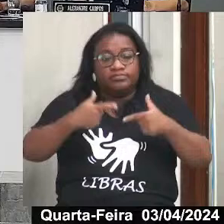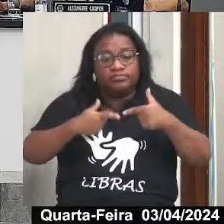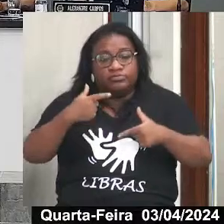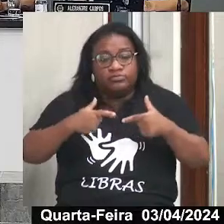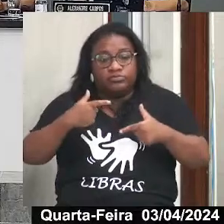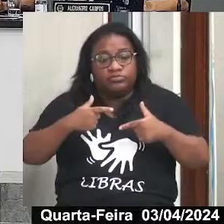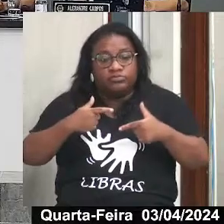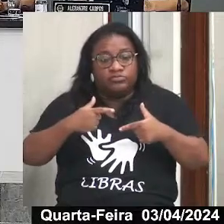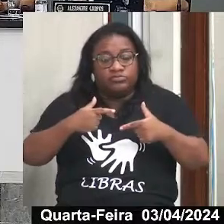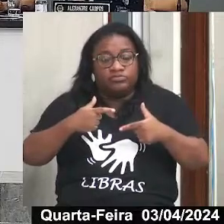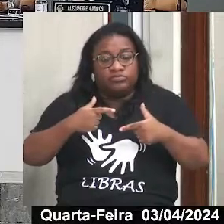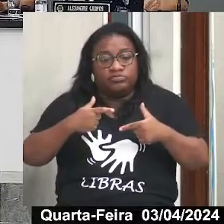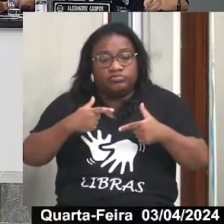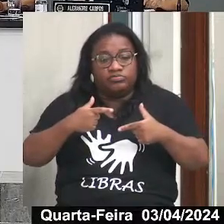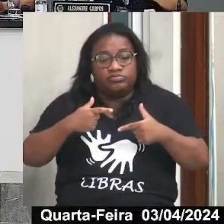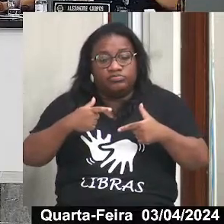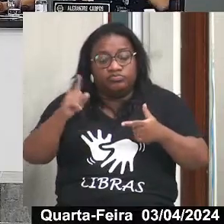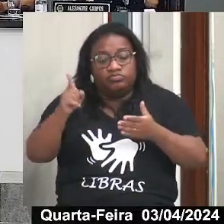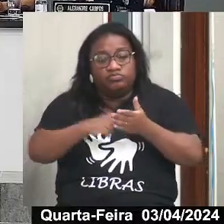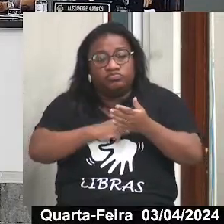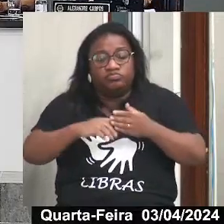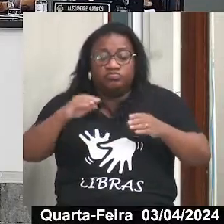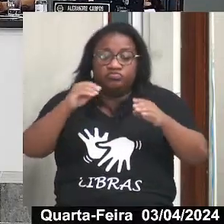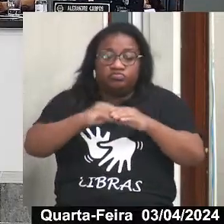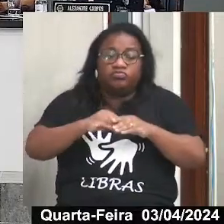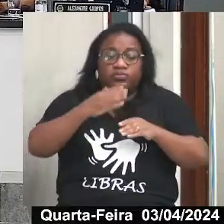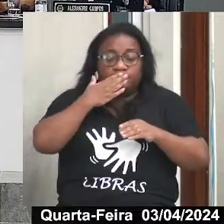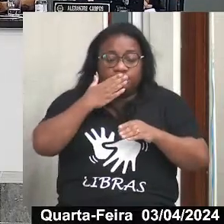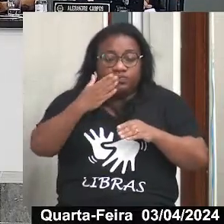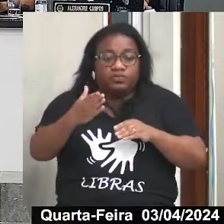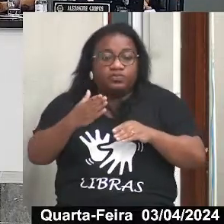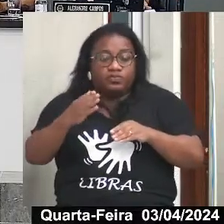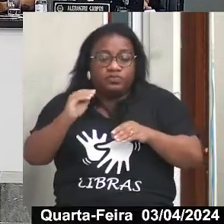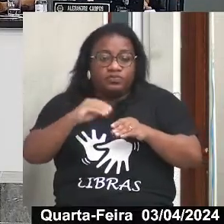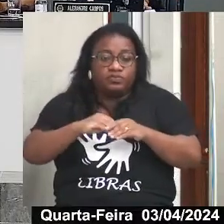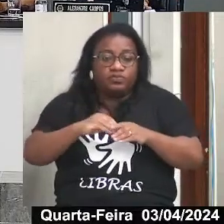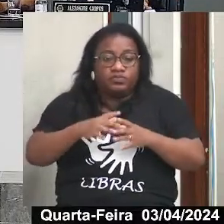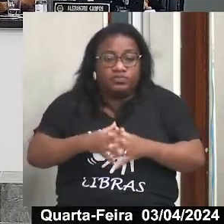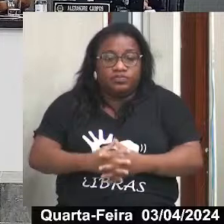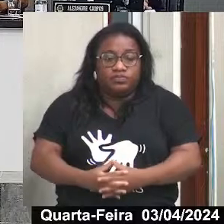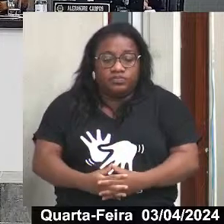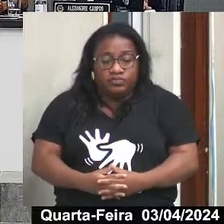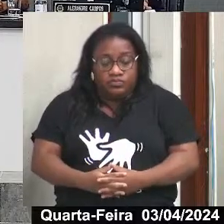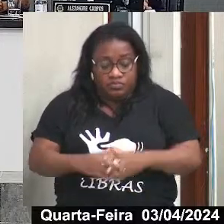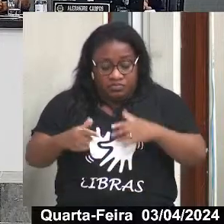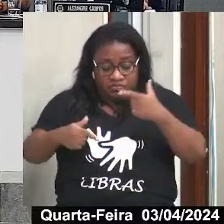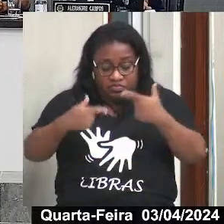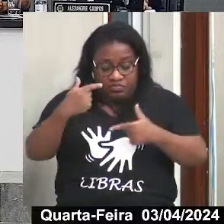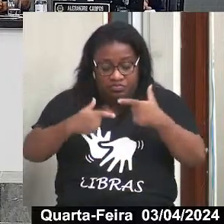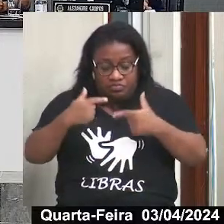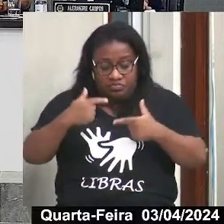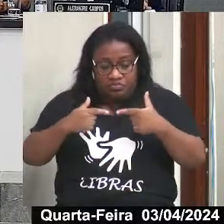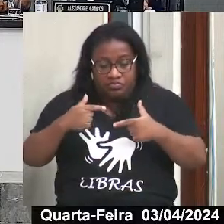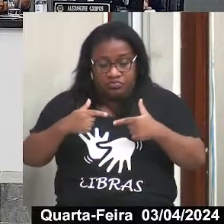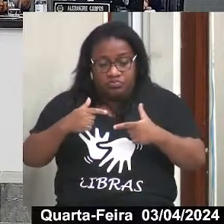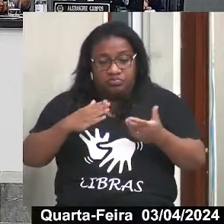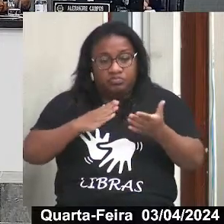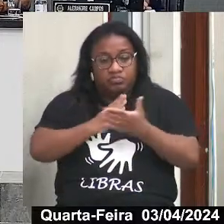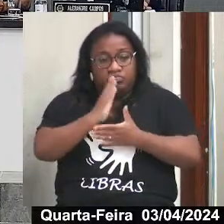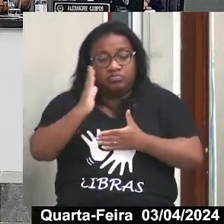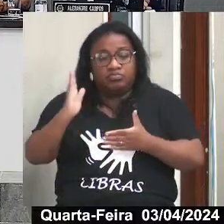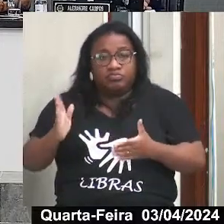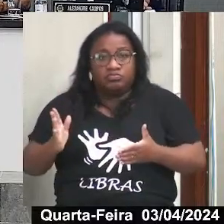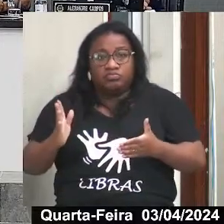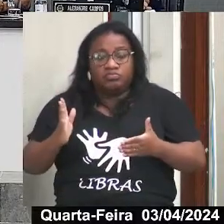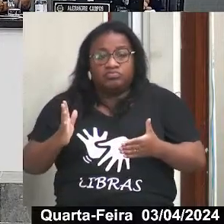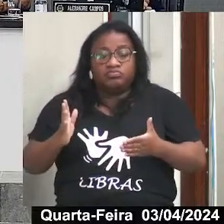Não sofrendo mais discussão, ela vai à votação. Solicito aos senhores vereadores que registrem seus votos. As indicações estão